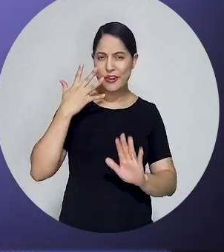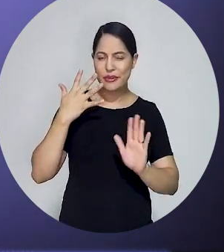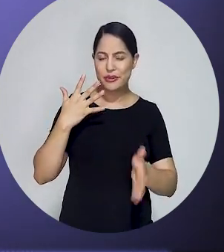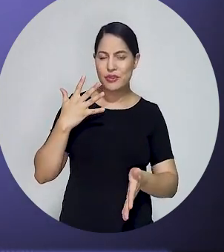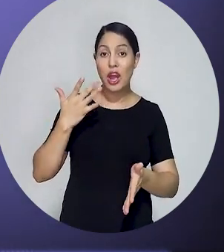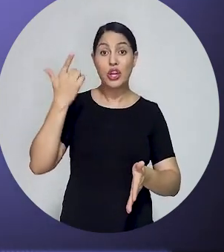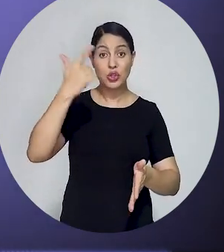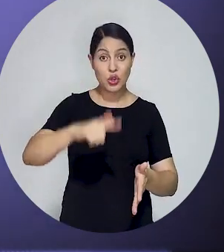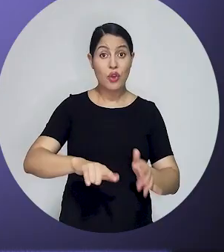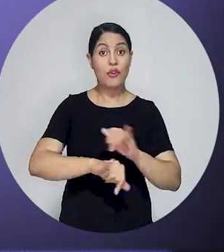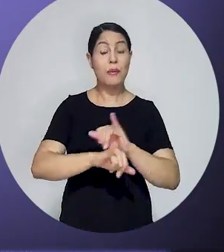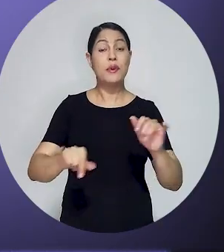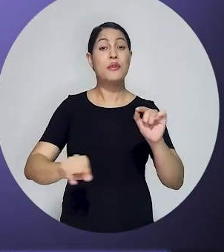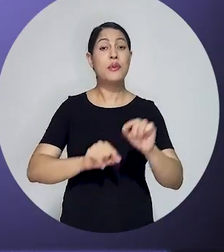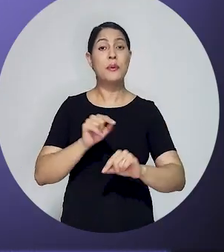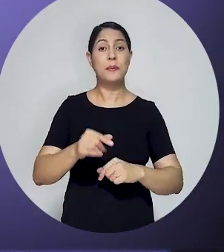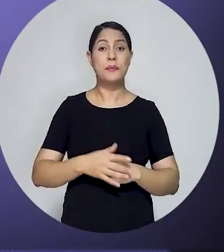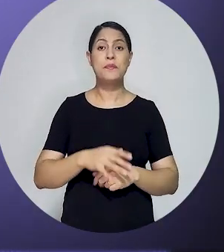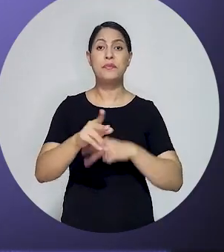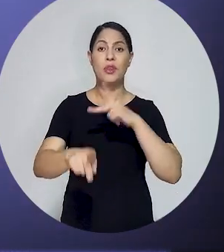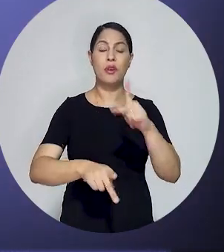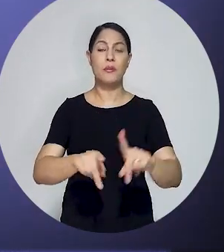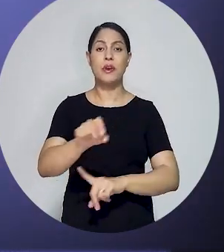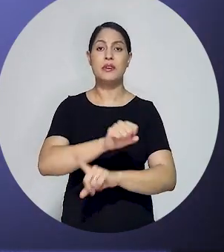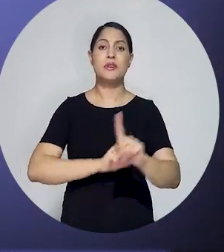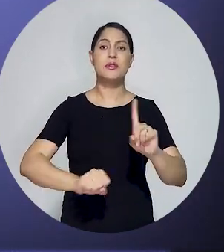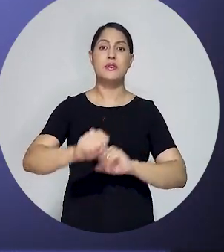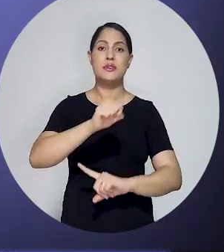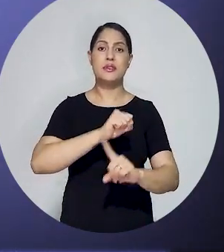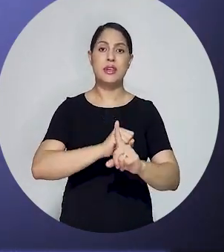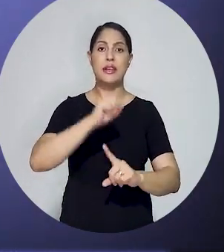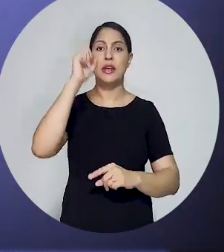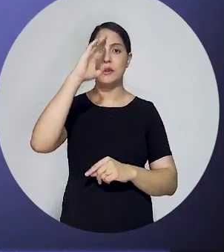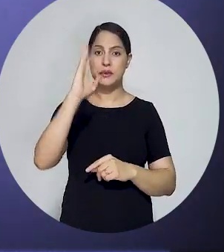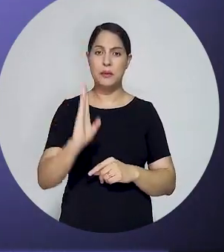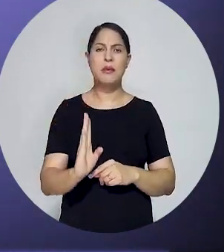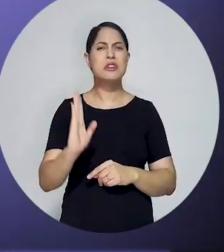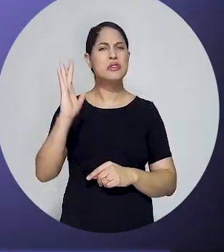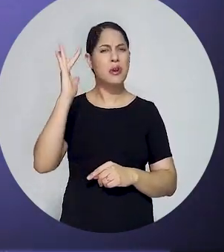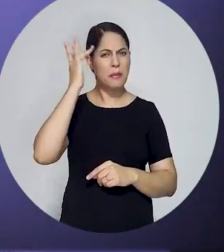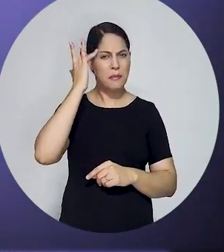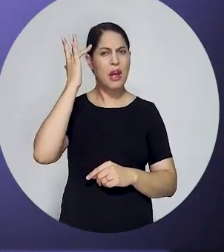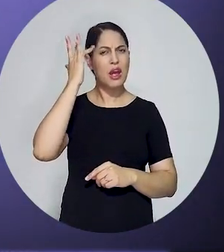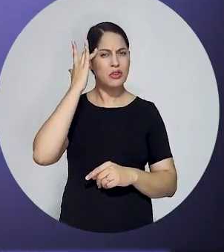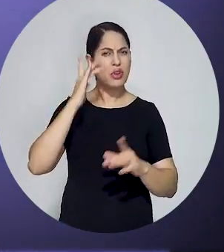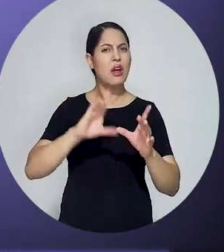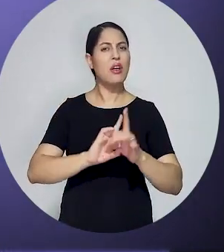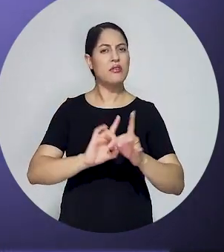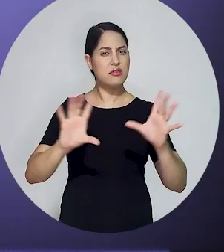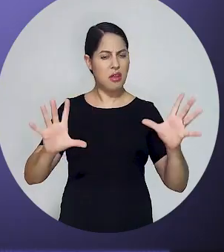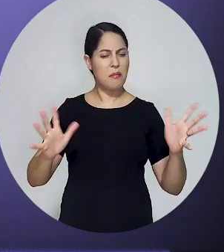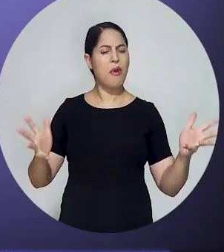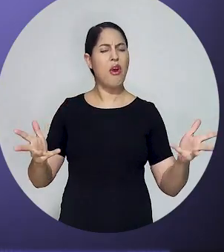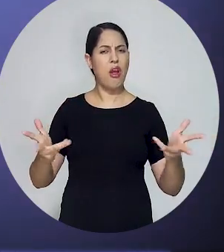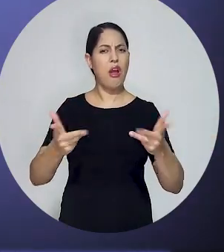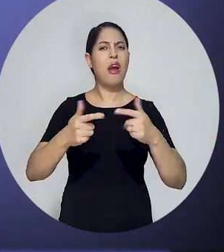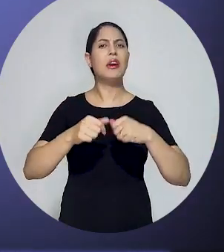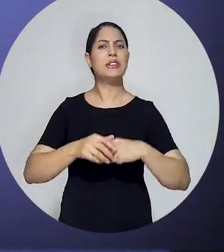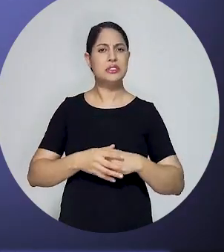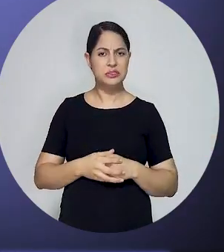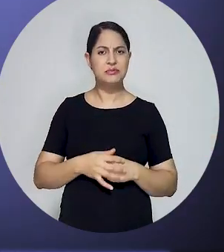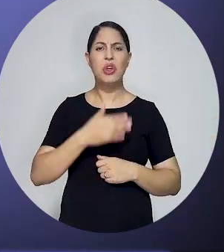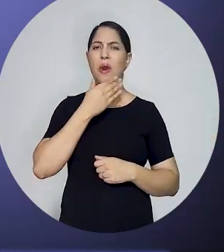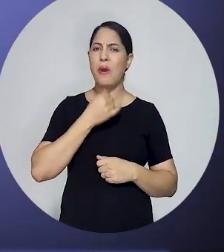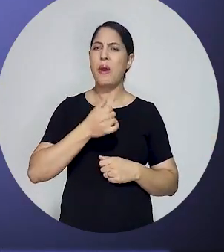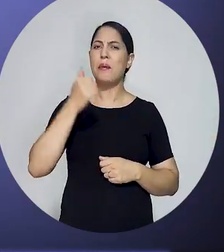manhã, que a sociedade brasileira demonstrou a sua grande maturidade